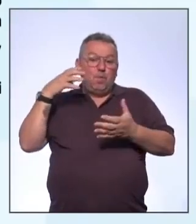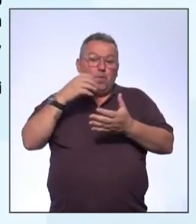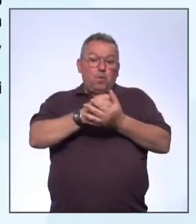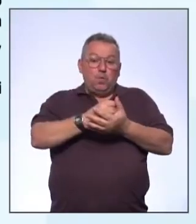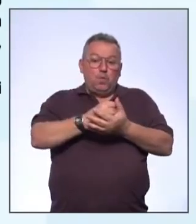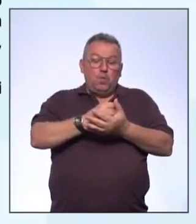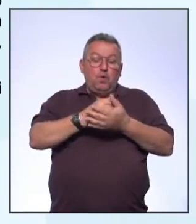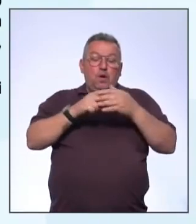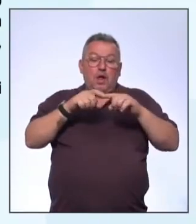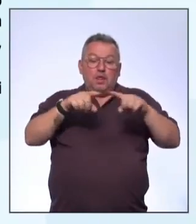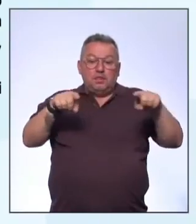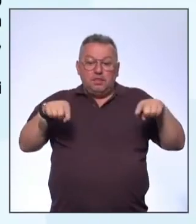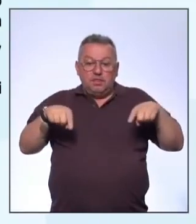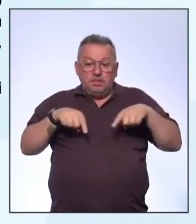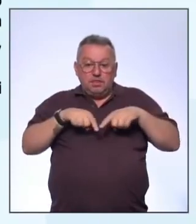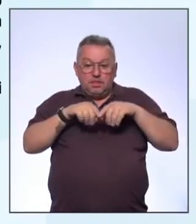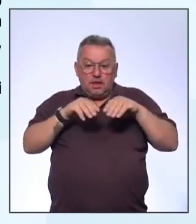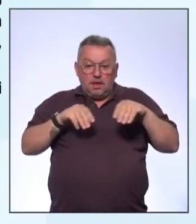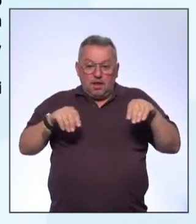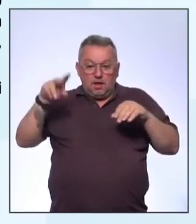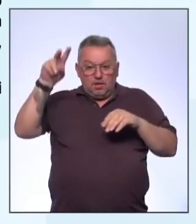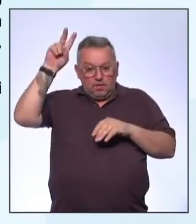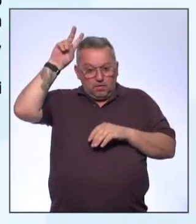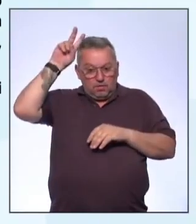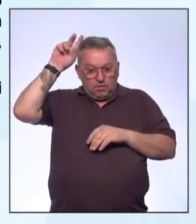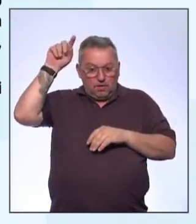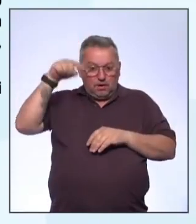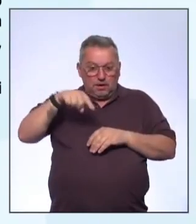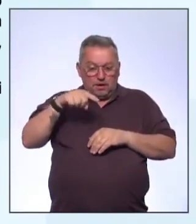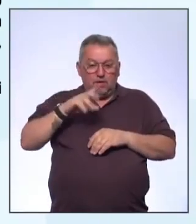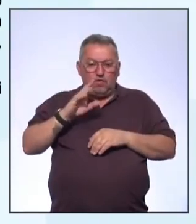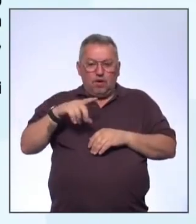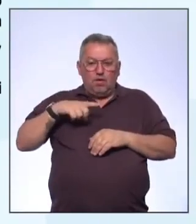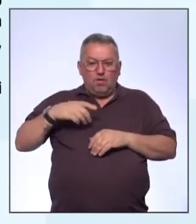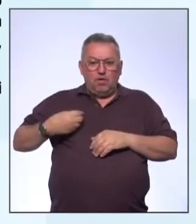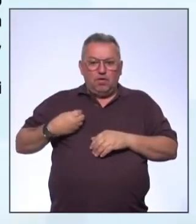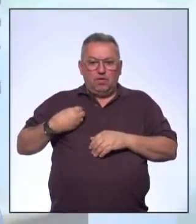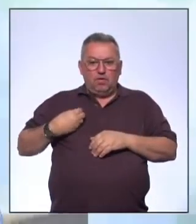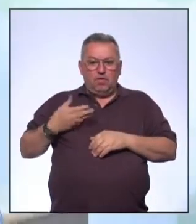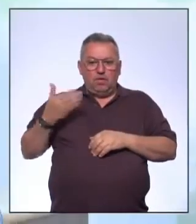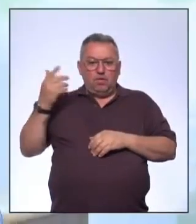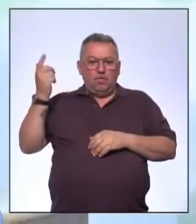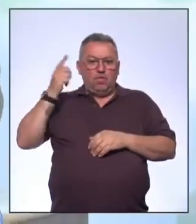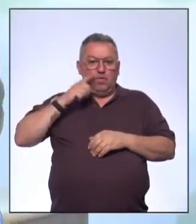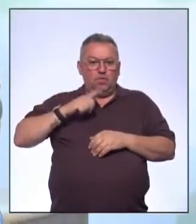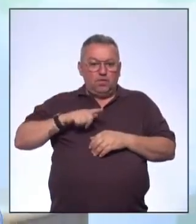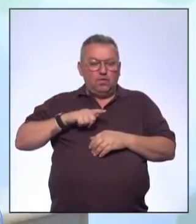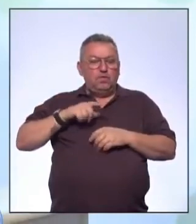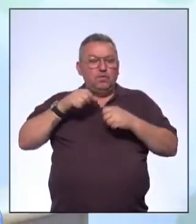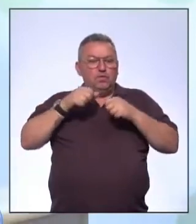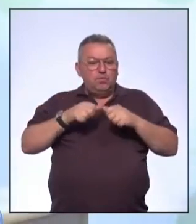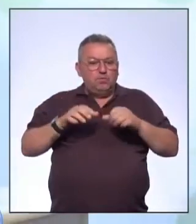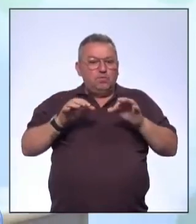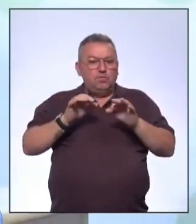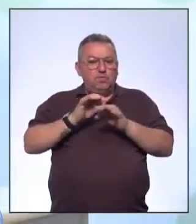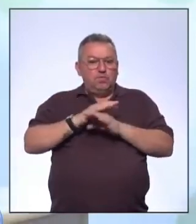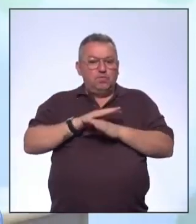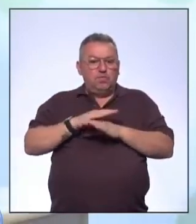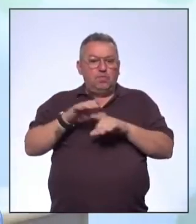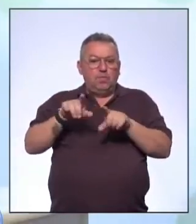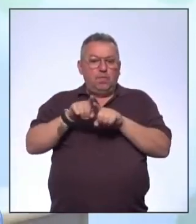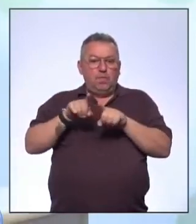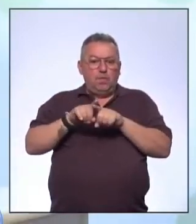a terra dos nativos, a terra que eles já haviam ali conquistado, se estabelecido,